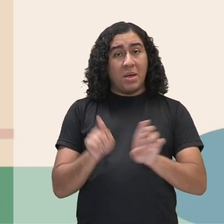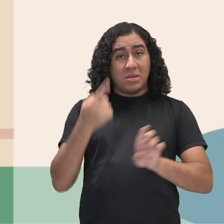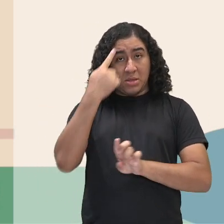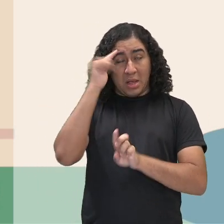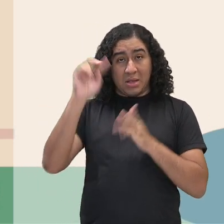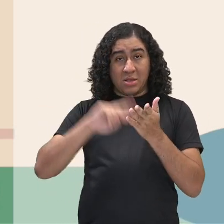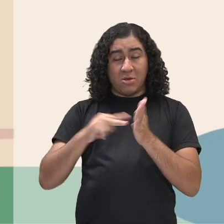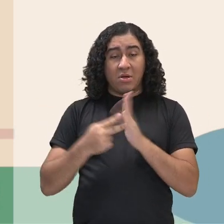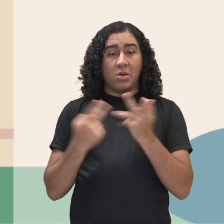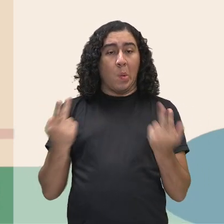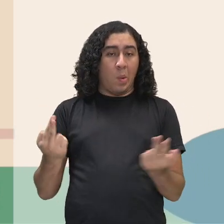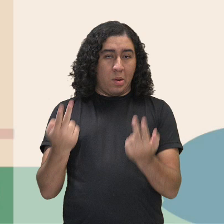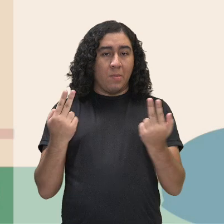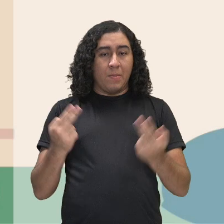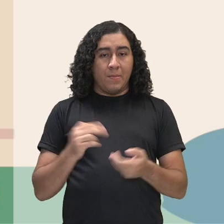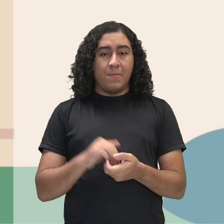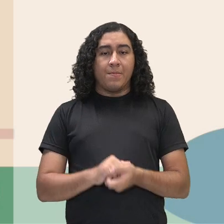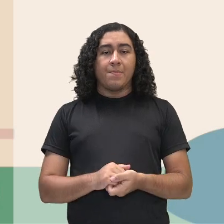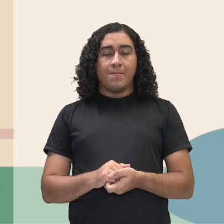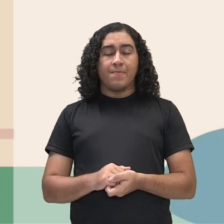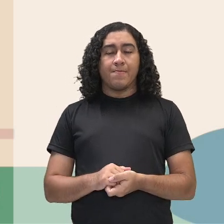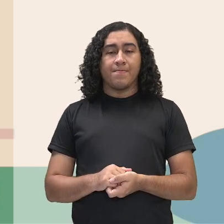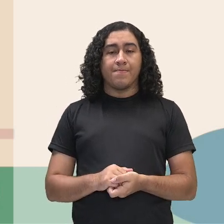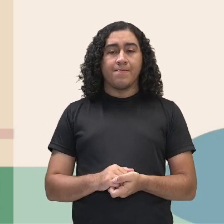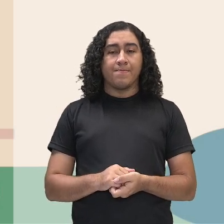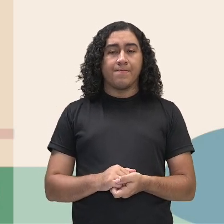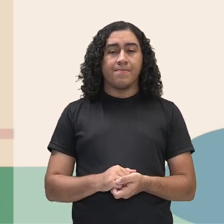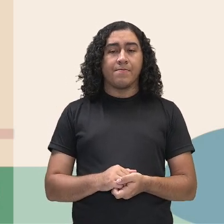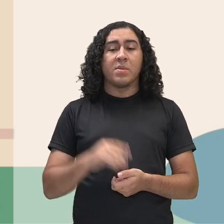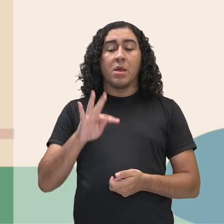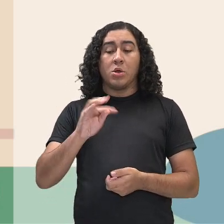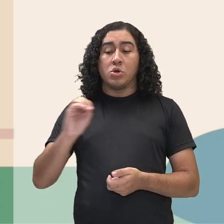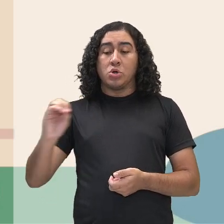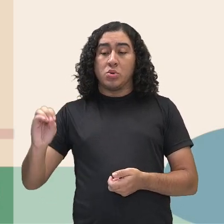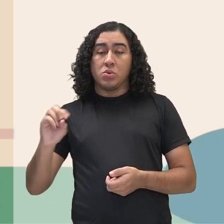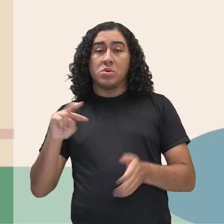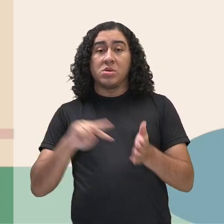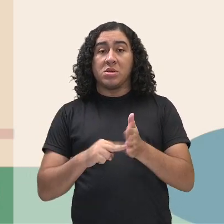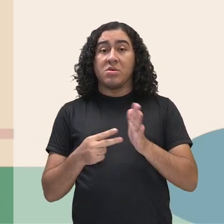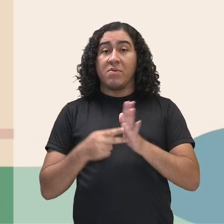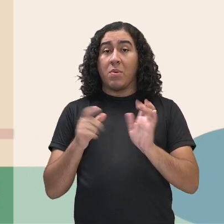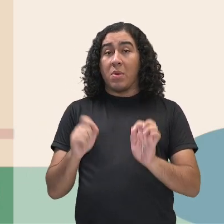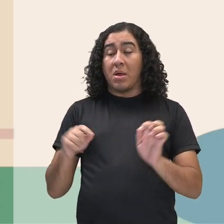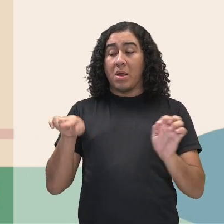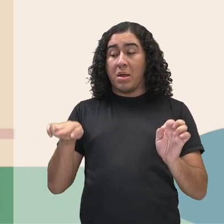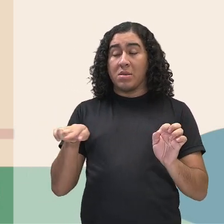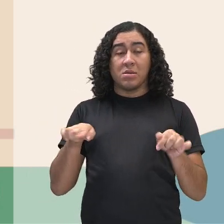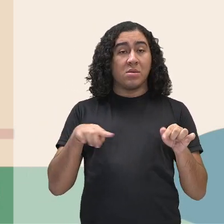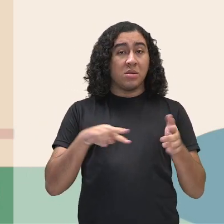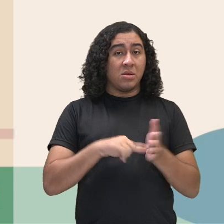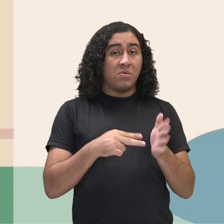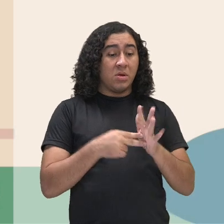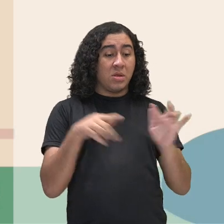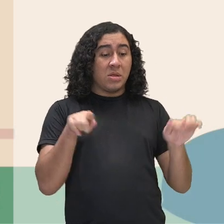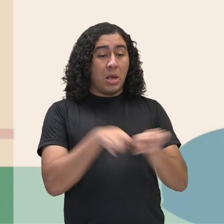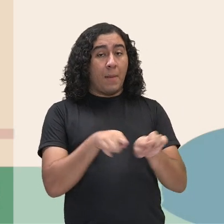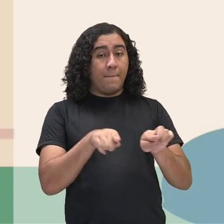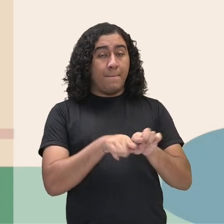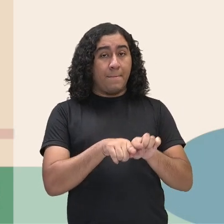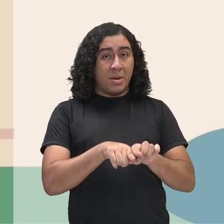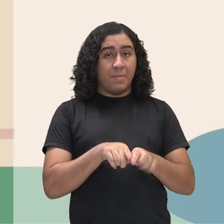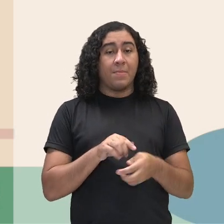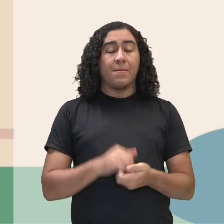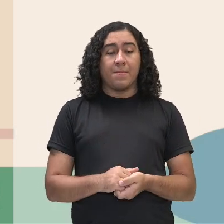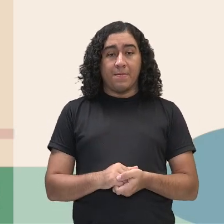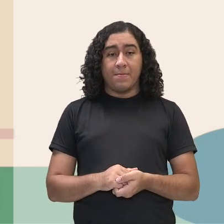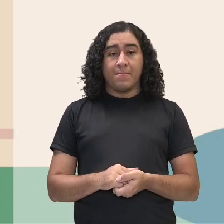mesma. Pleased to meet you too. A palavra to significa também. Então, se você quiser usar tanto nice to meet